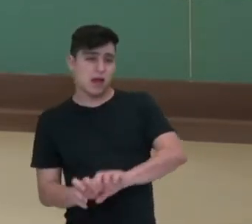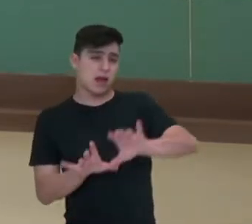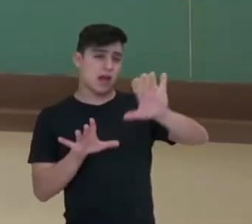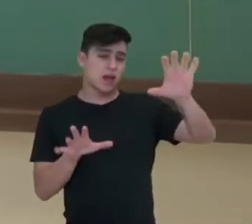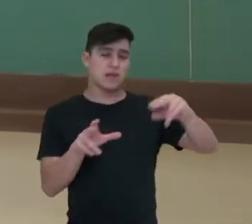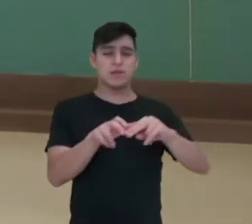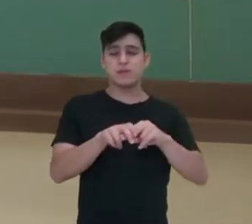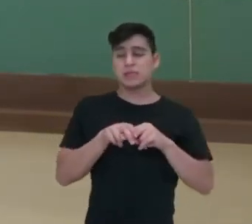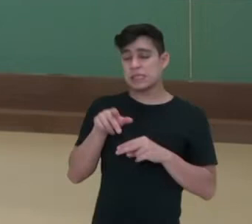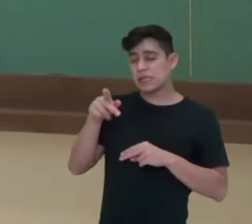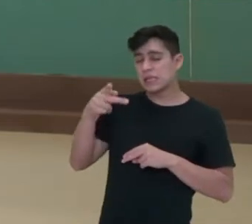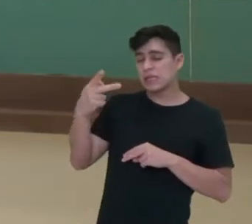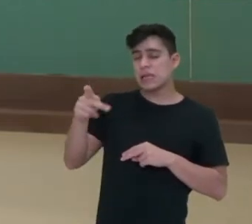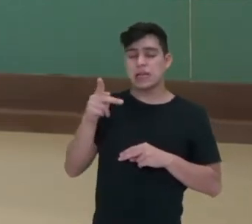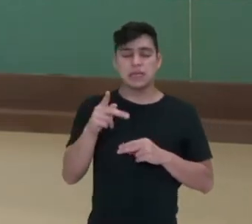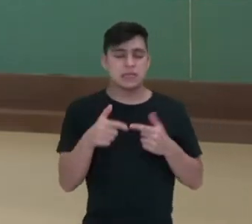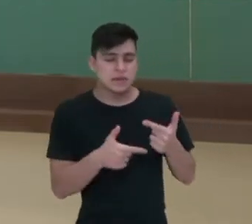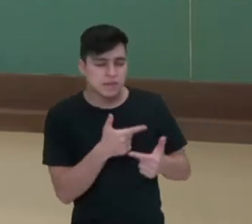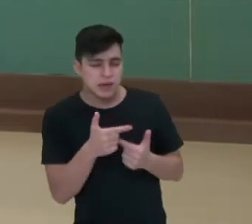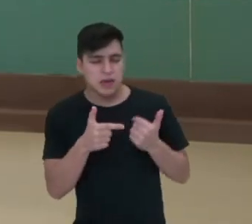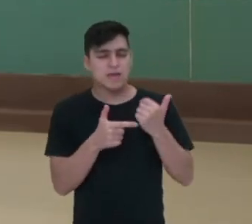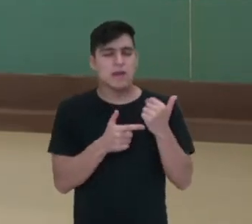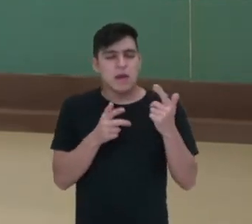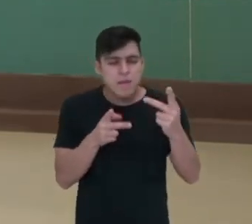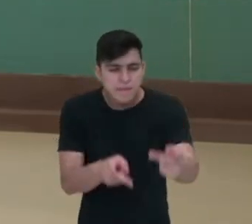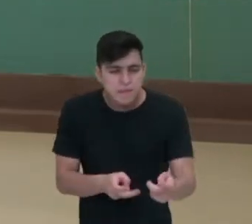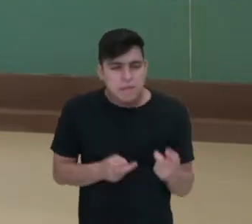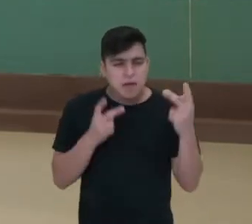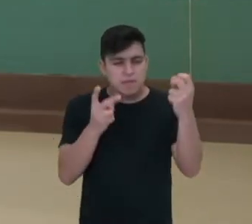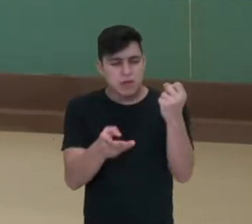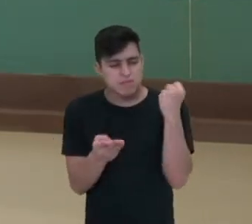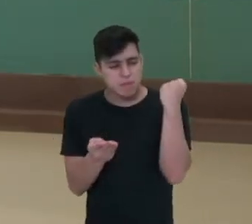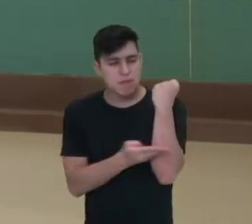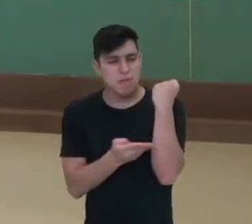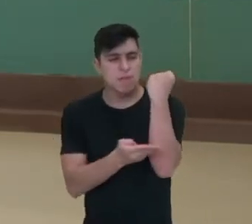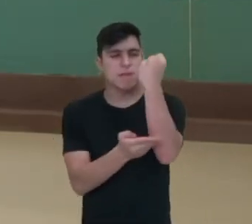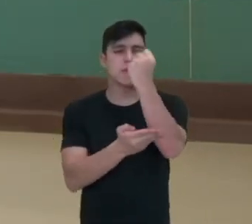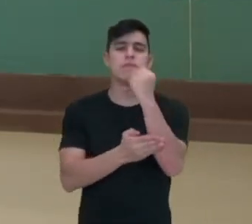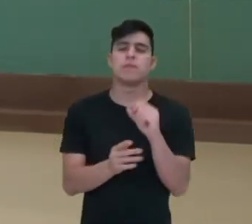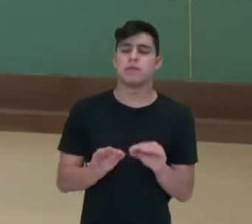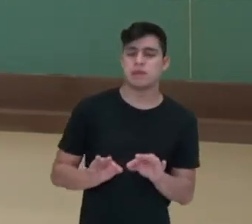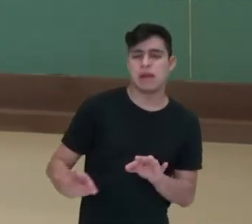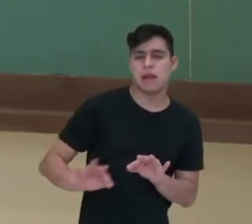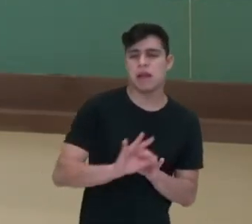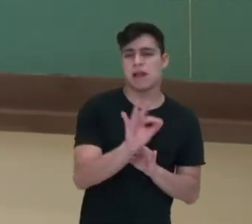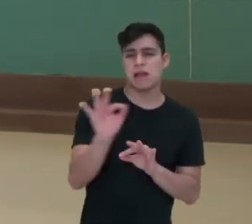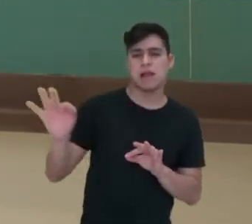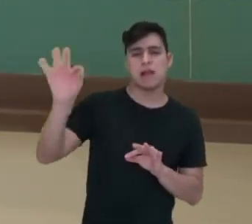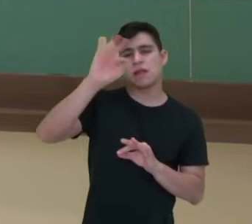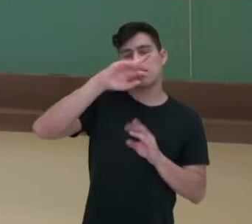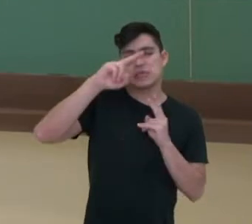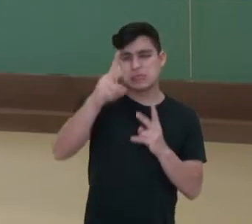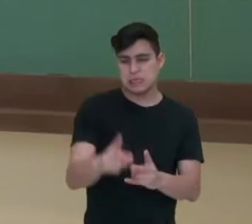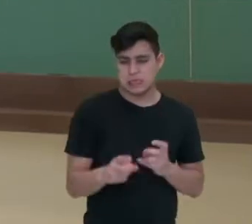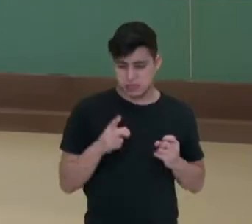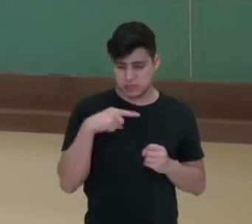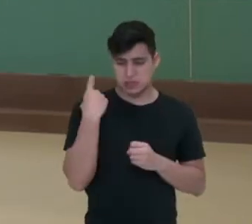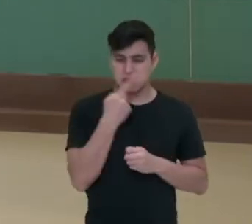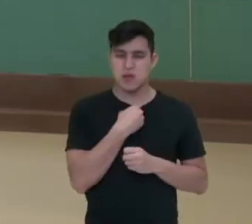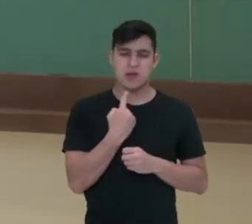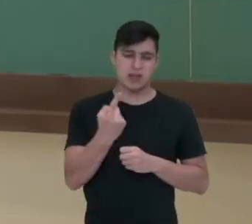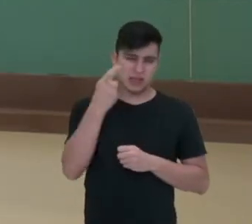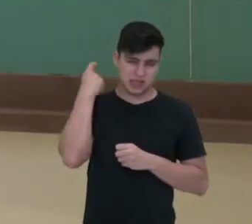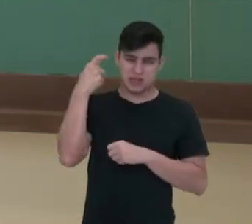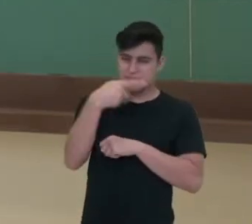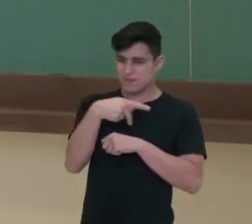atividades extrativas no litoral. Então as atividades elas eram desempenhadas no litoral e como elas eram extrativas e nós éramos um país